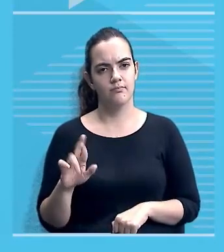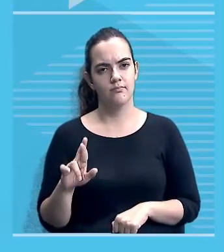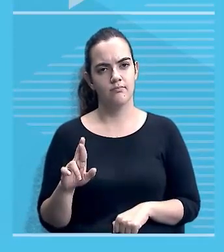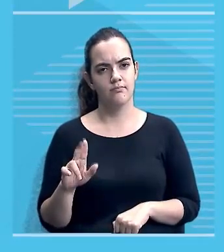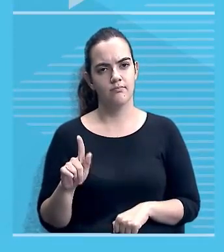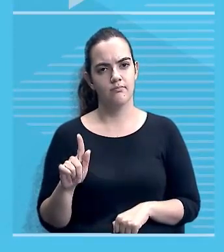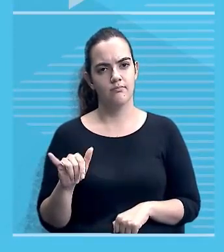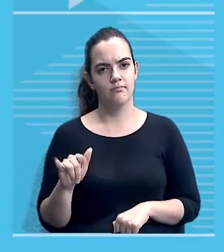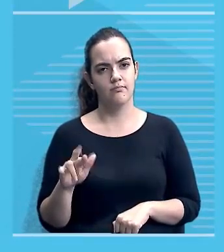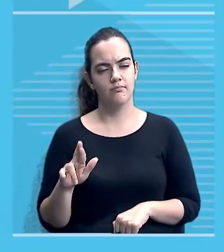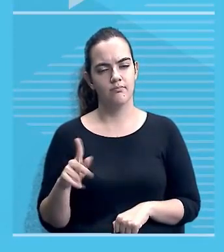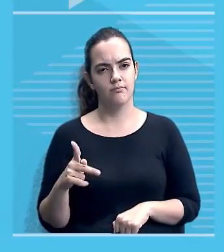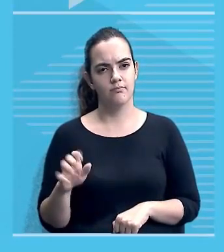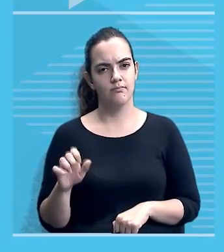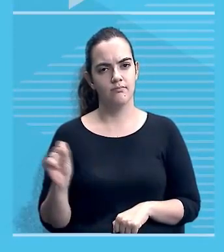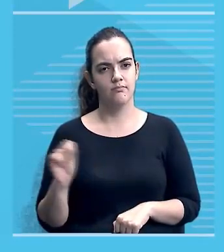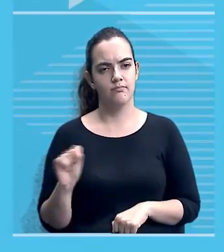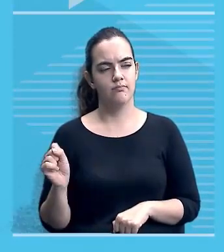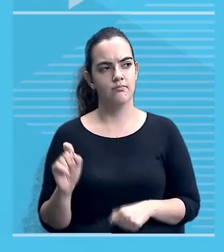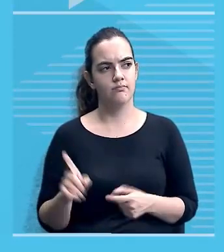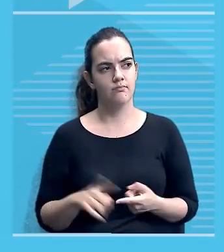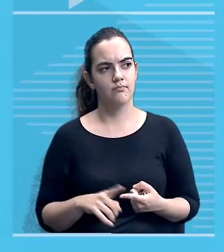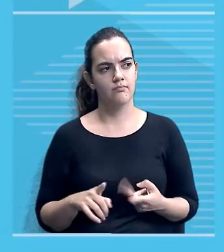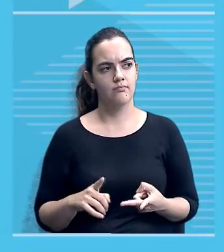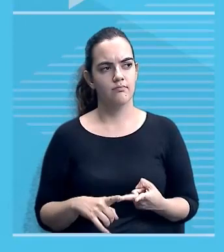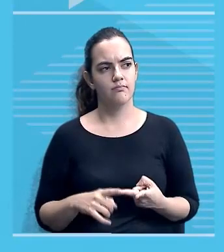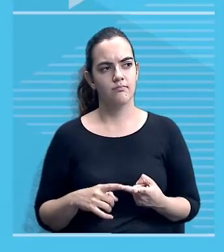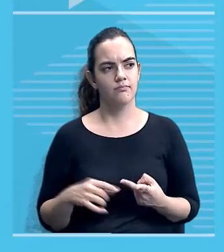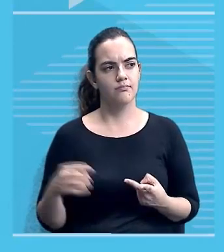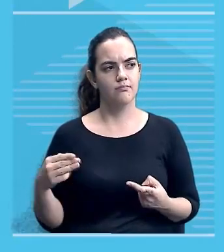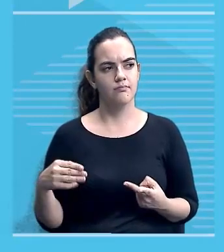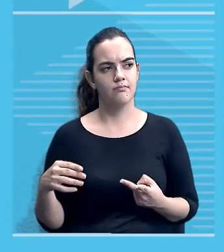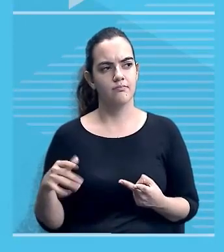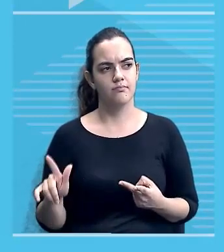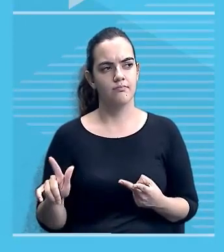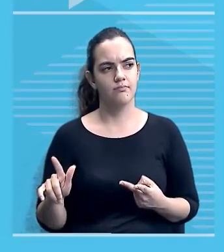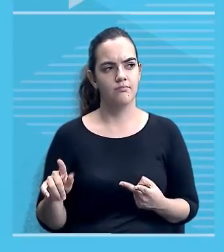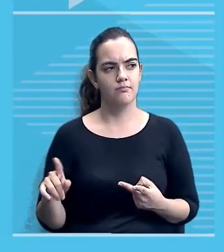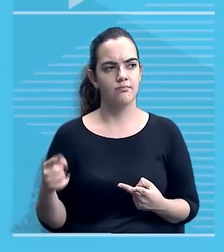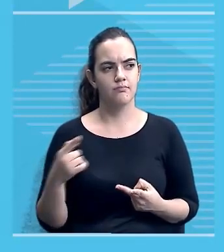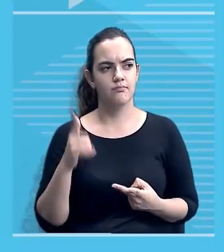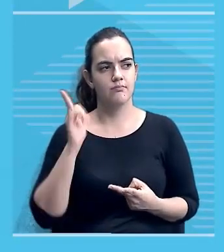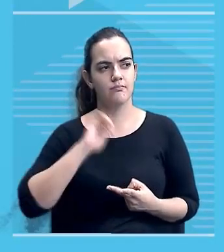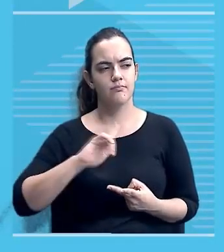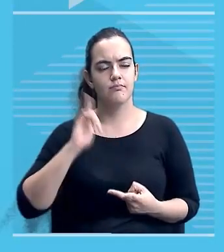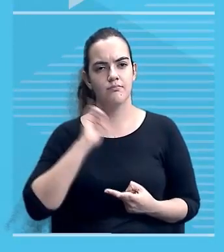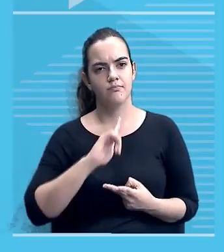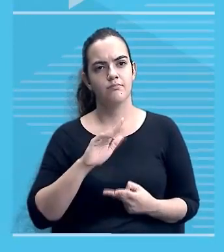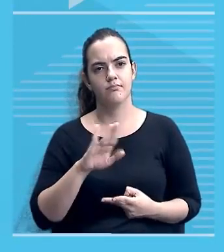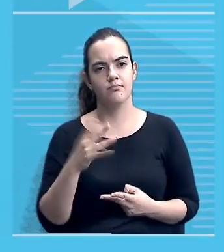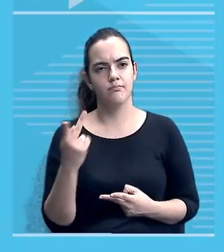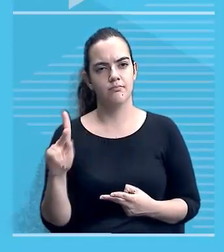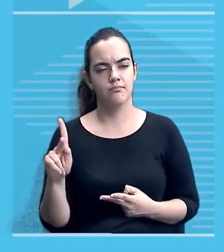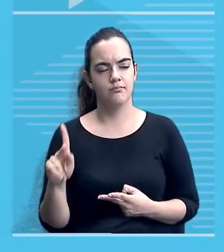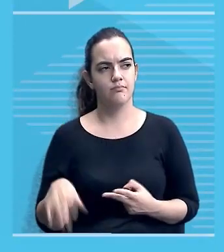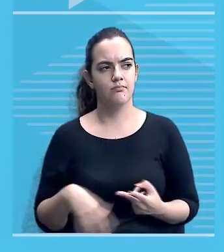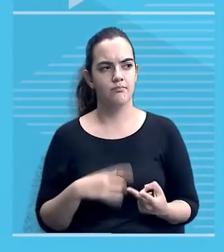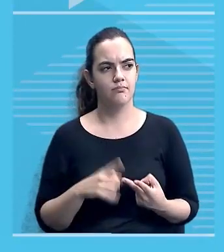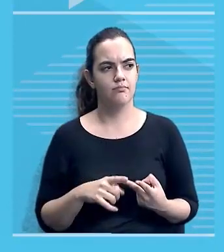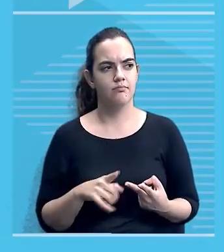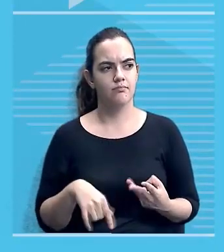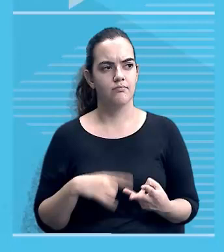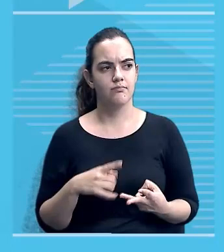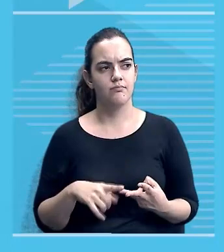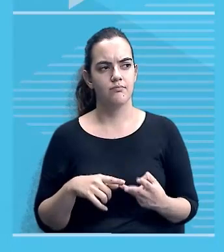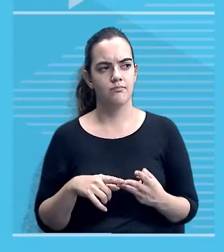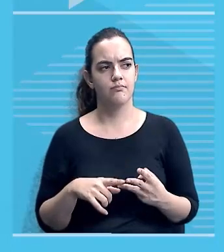Gerais Goiânia capital de Goiás e a nossa Capital Federal Brasília né é o exemplo